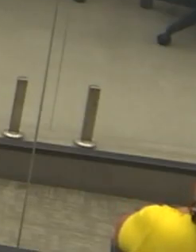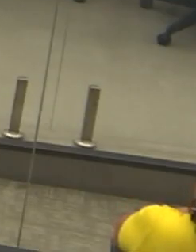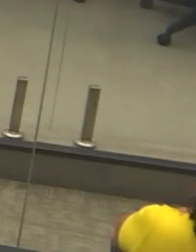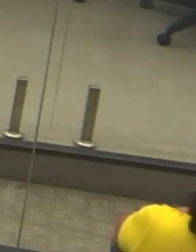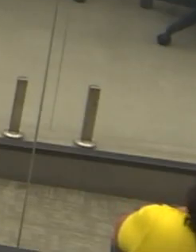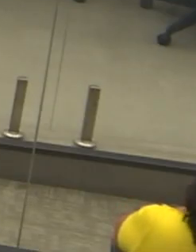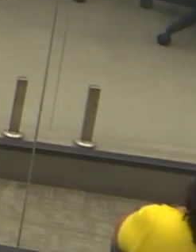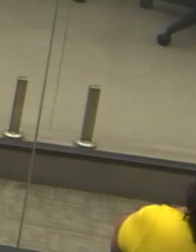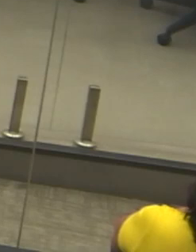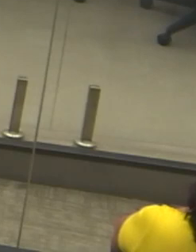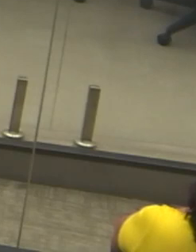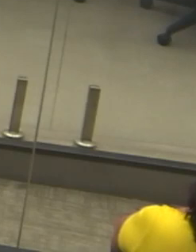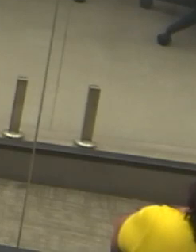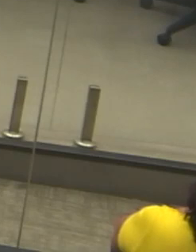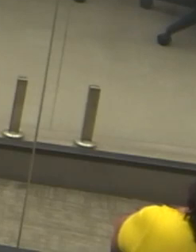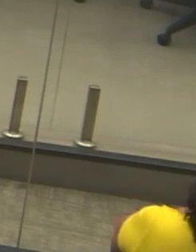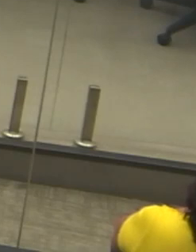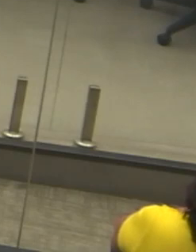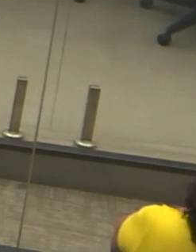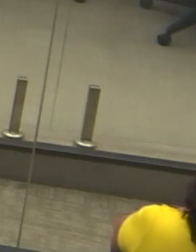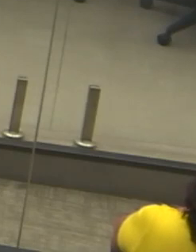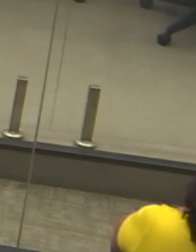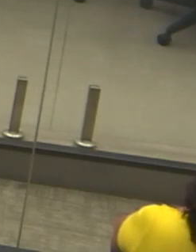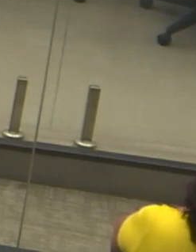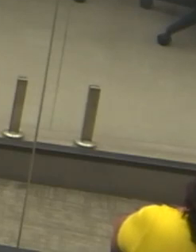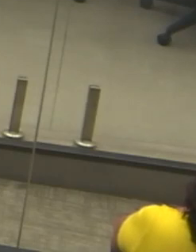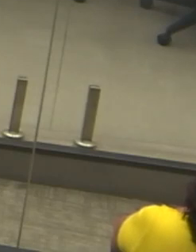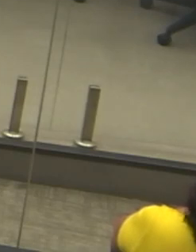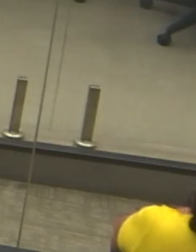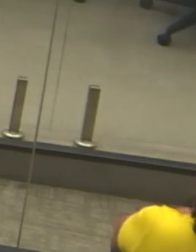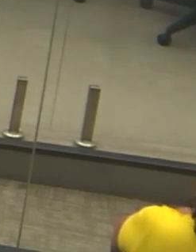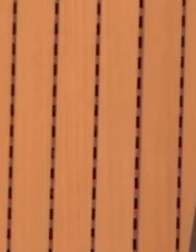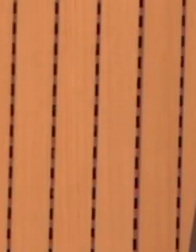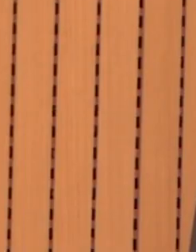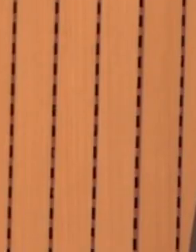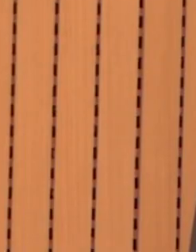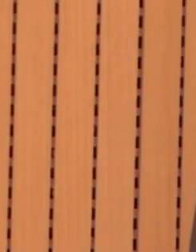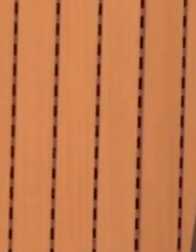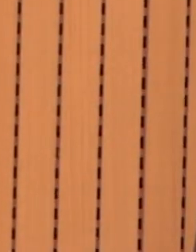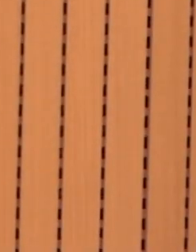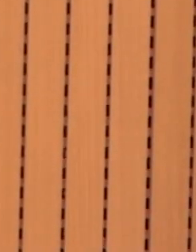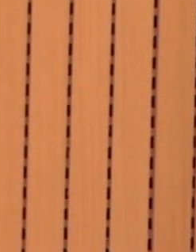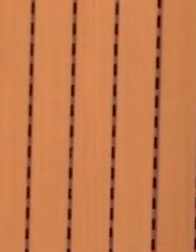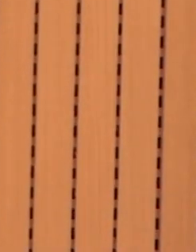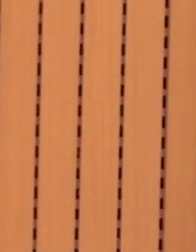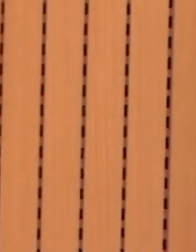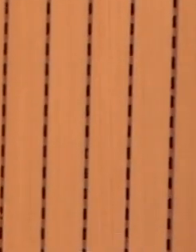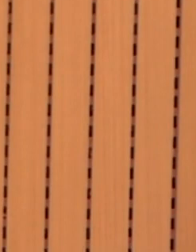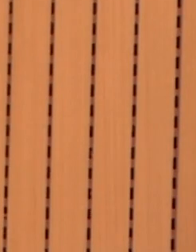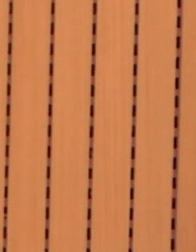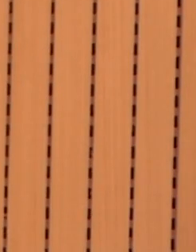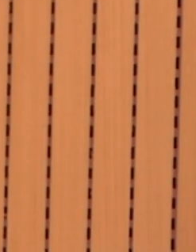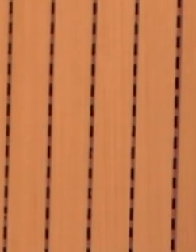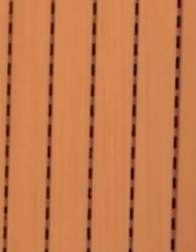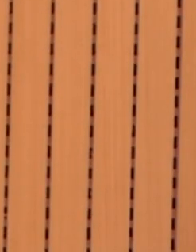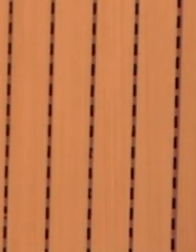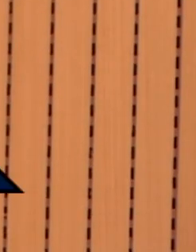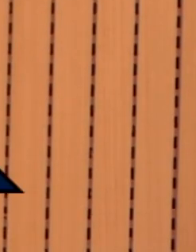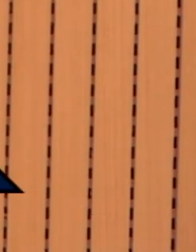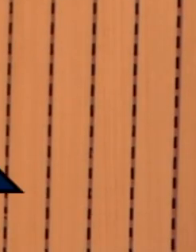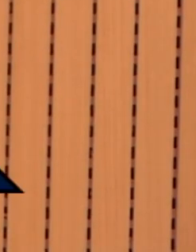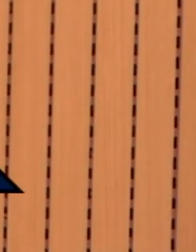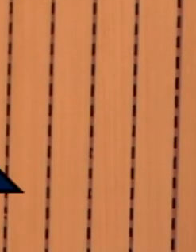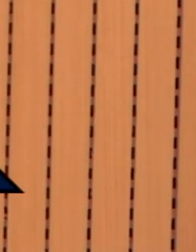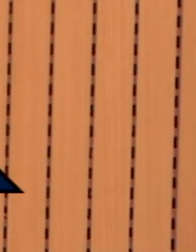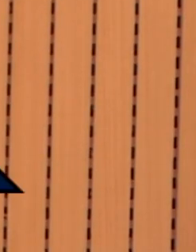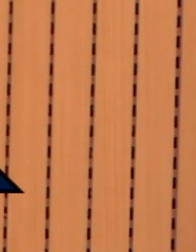Olá, boa tarde a todos e a todas, ao público que nos assiste na TV Câmara. Eu sou o vereador Pedro Tourinho. Quero agradecer desde já aqui a presença do